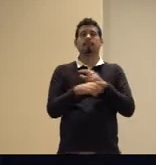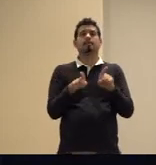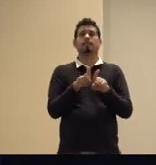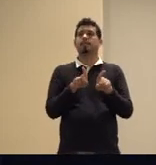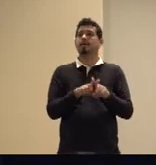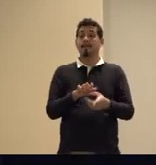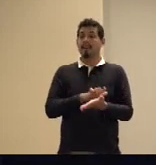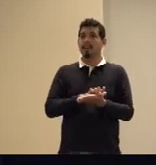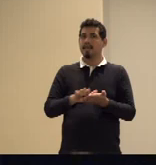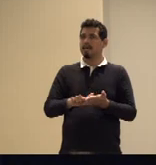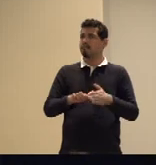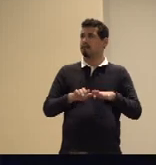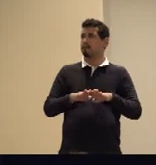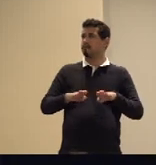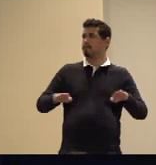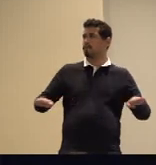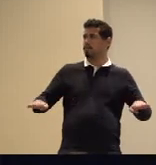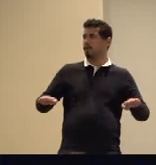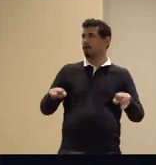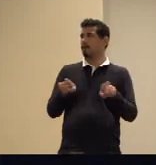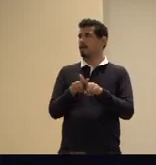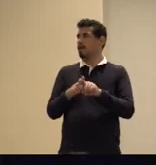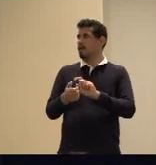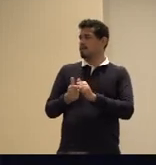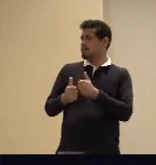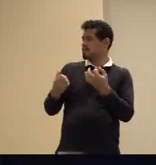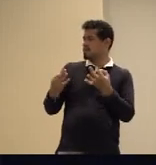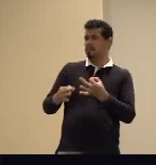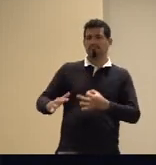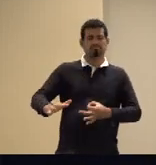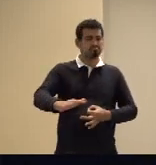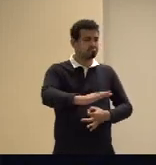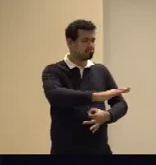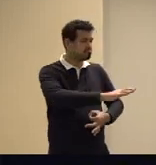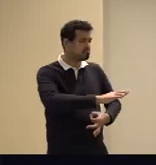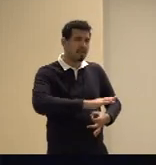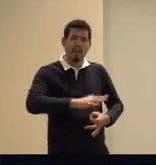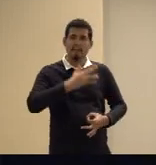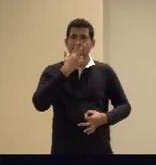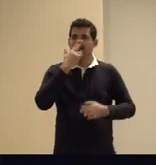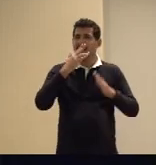Limpas, asseadas, equipadas, adequadas para receber